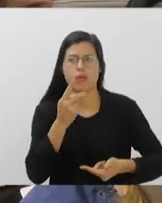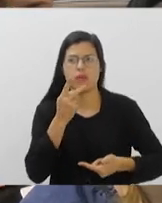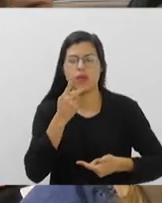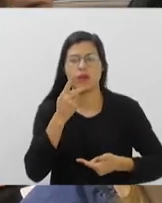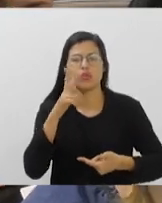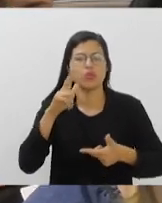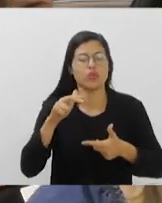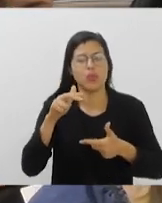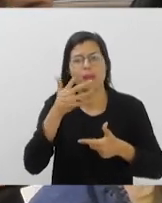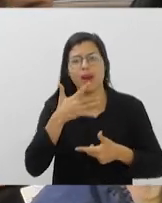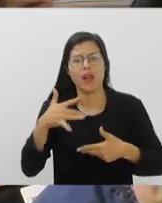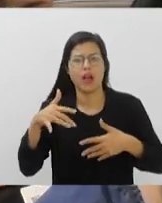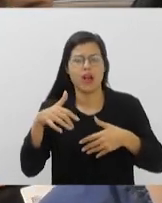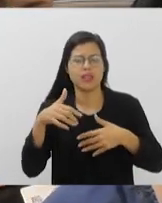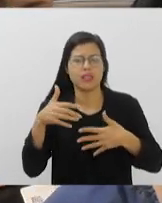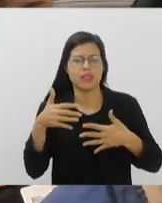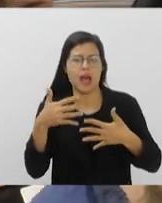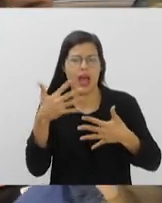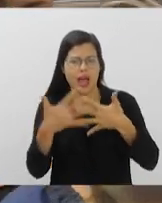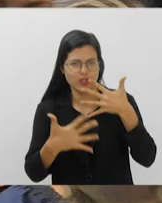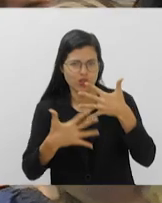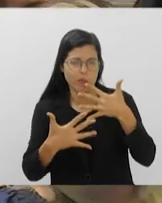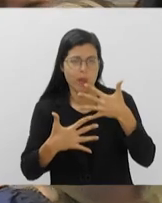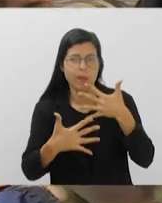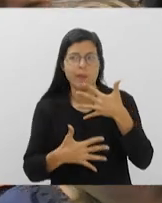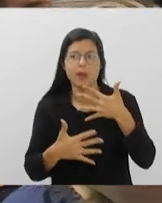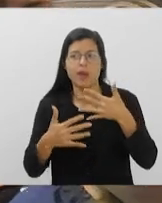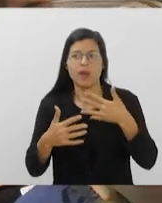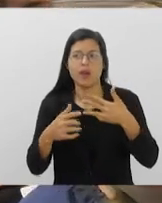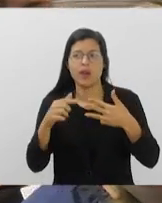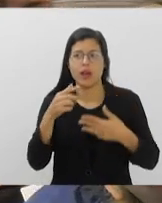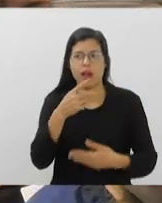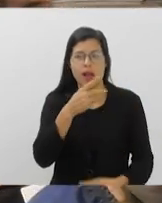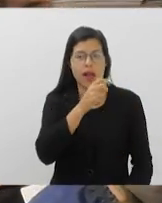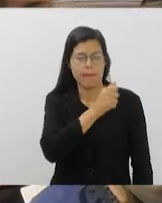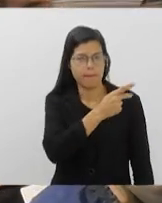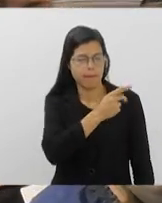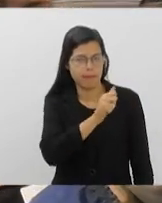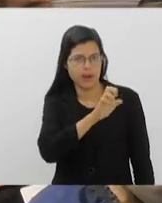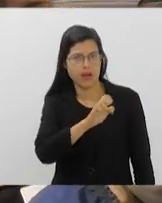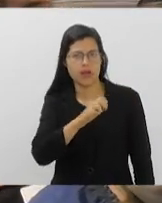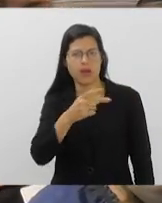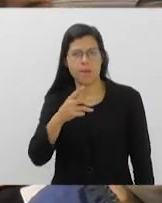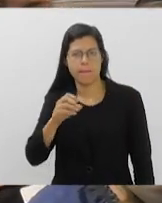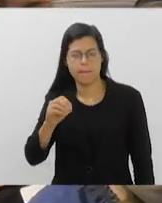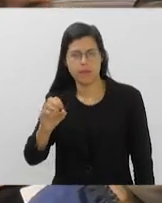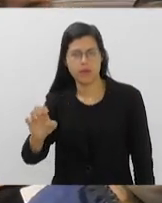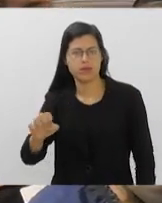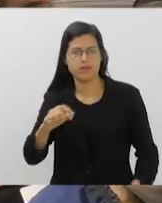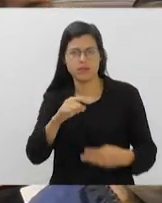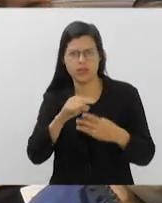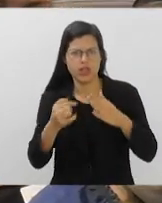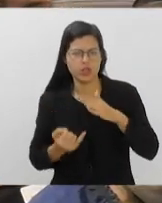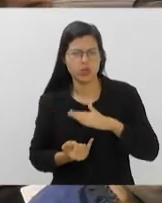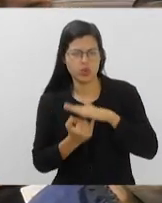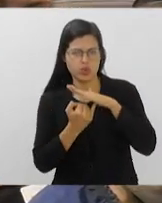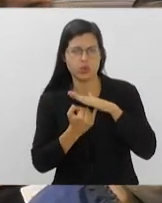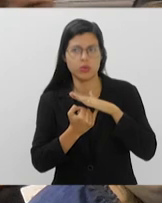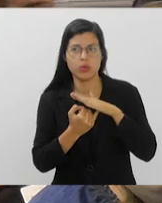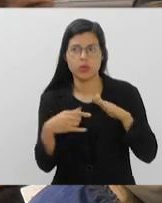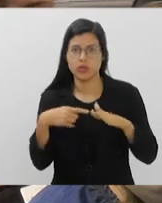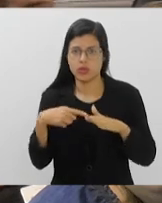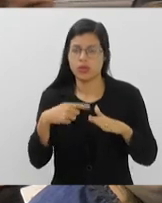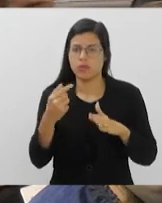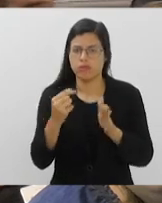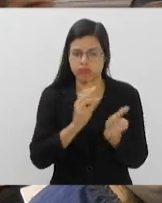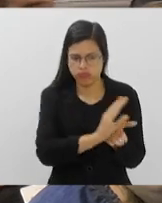atípicas e são três instituições que são a pap a poi e aai que recebe o recurso destinado para asas